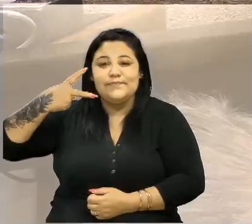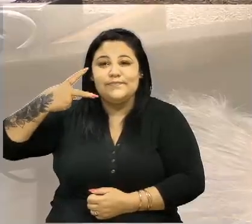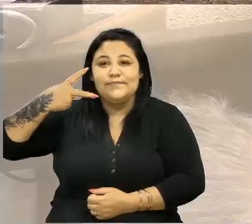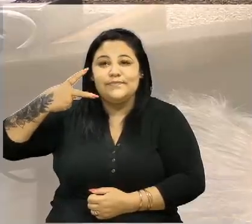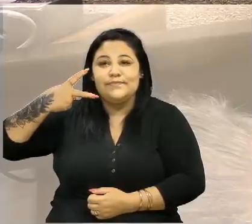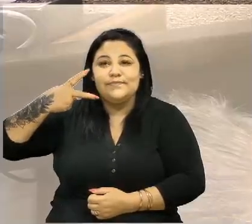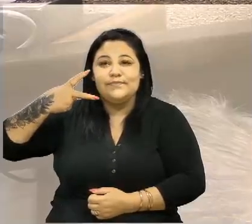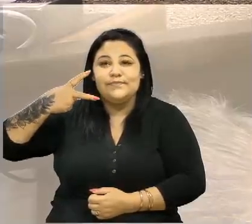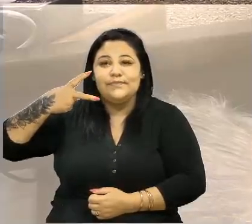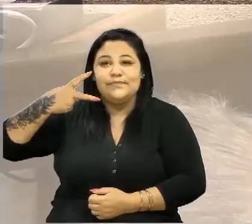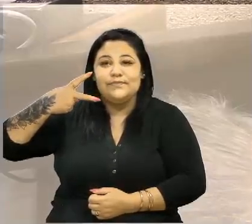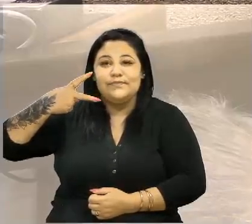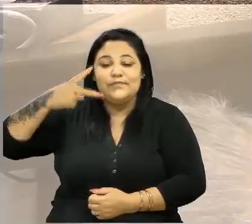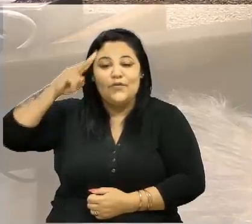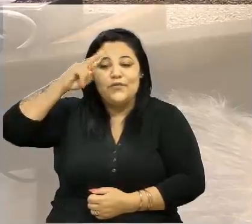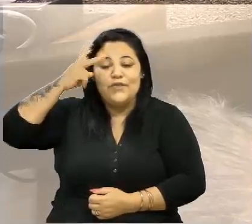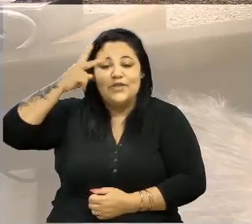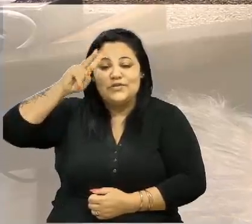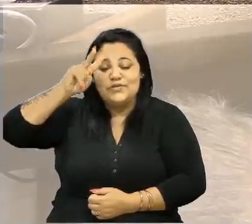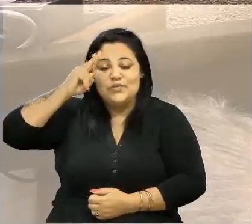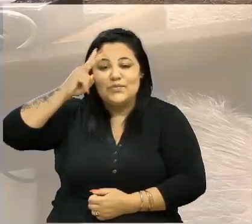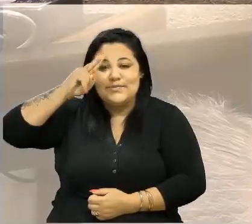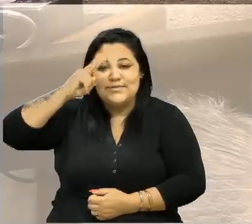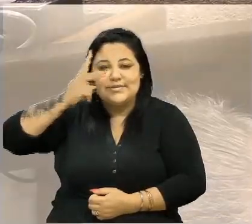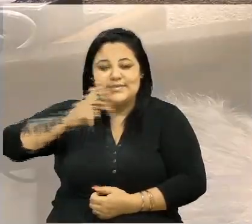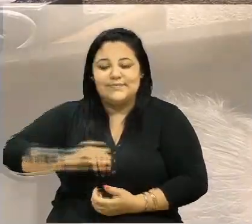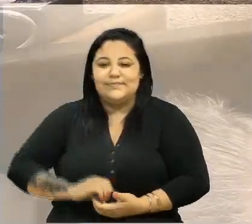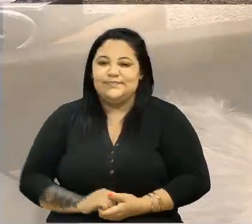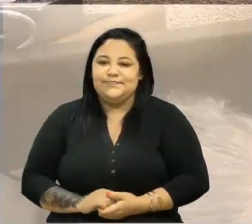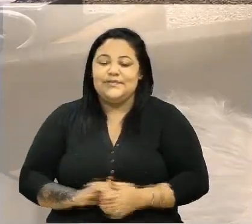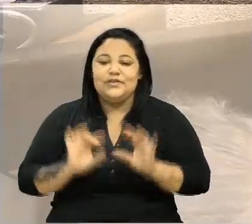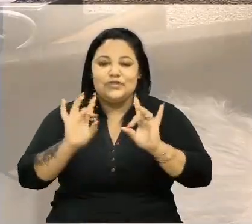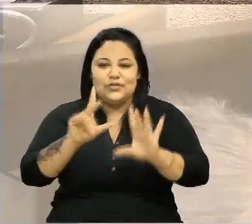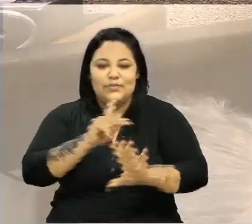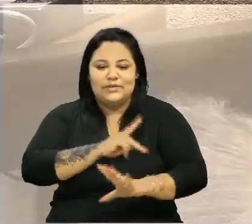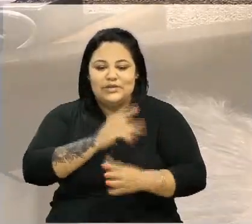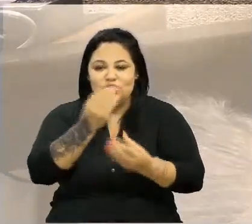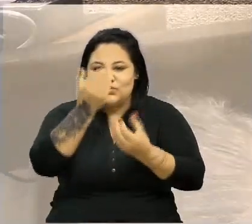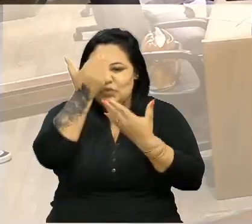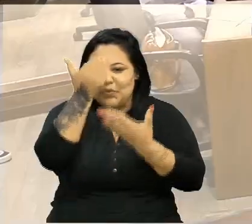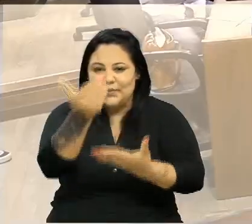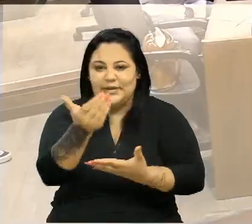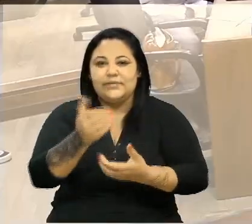Velocino João Ex. Era isso, senhor presidente. Muito obrigado.